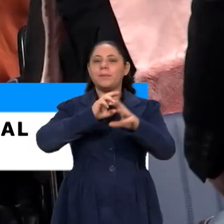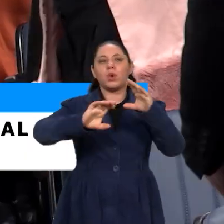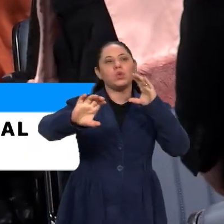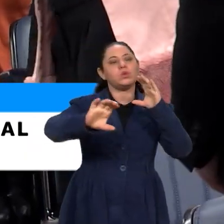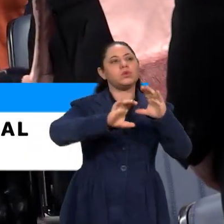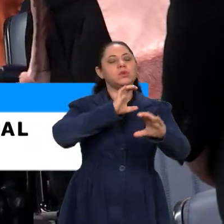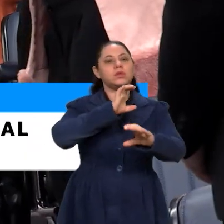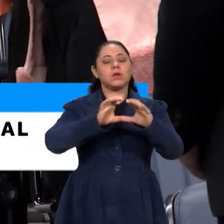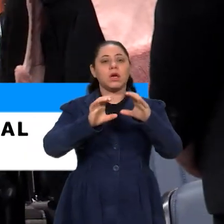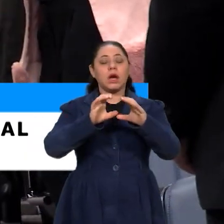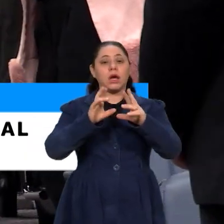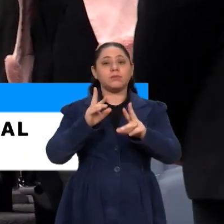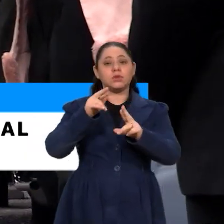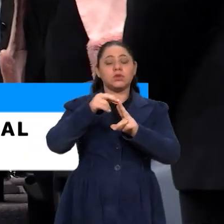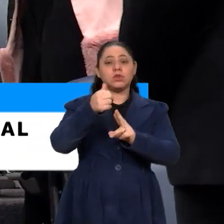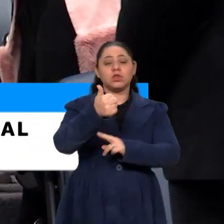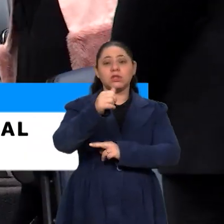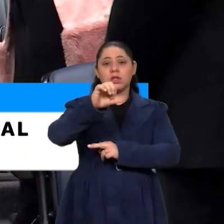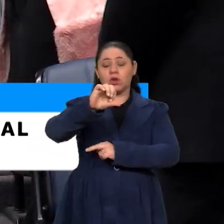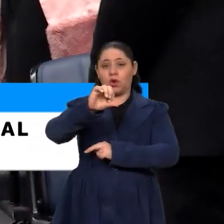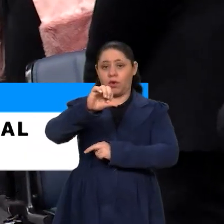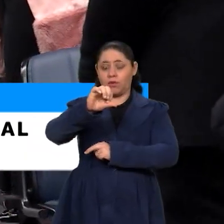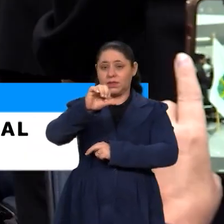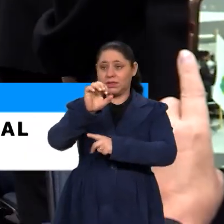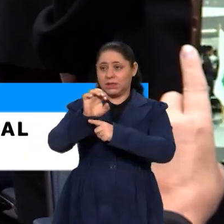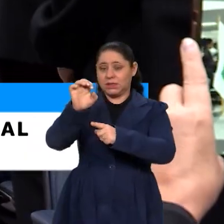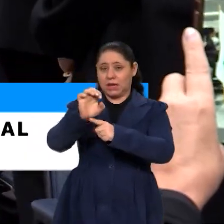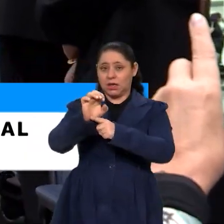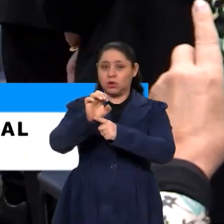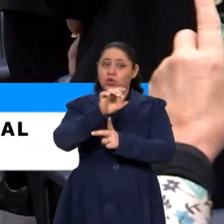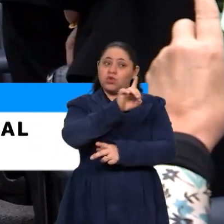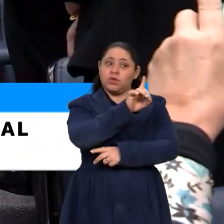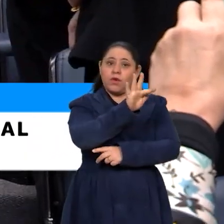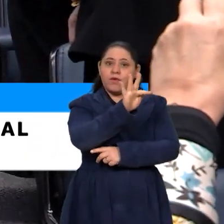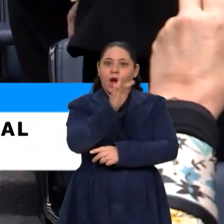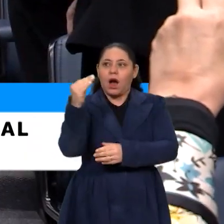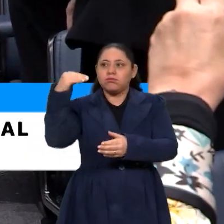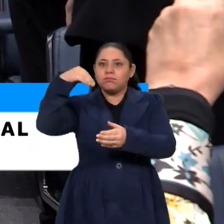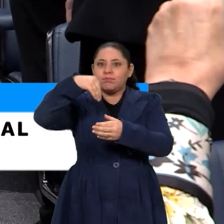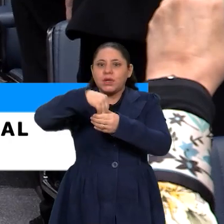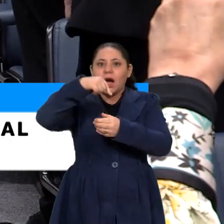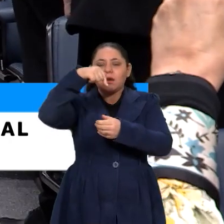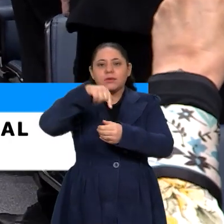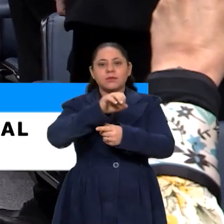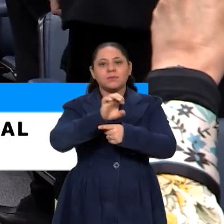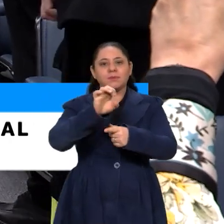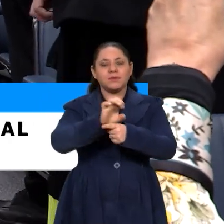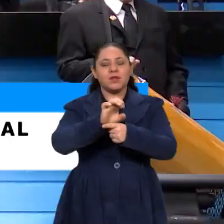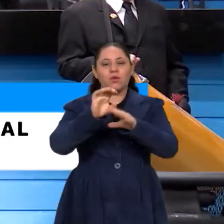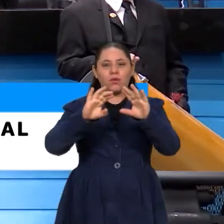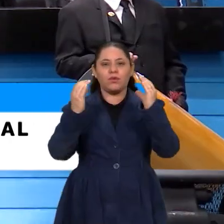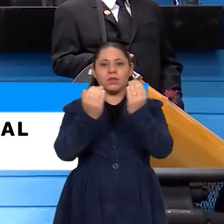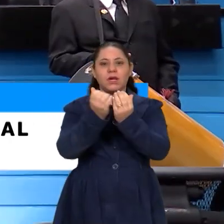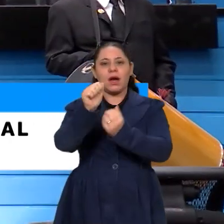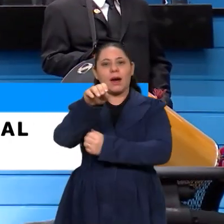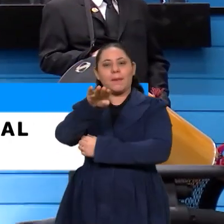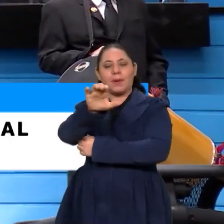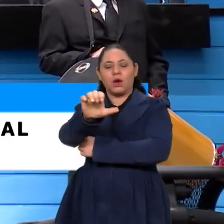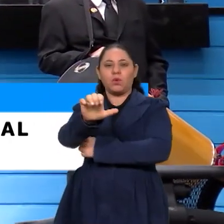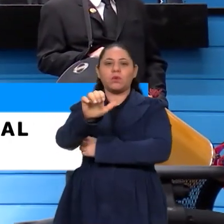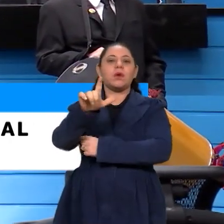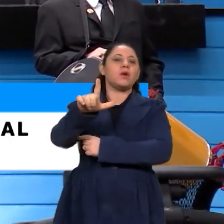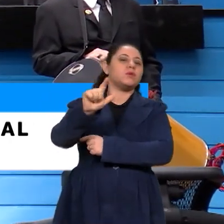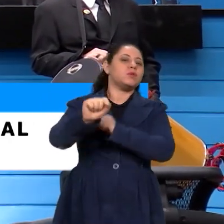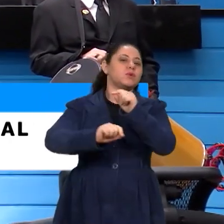músicas, representantes de 19 estados brasileiros e o Distrito Federal estão em Mato Grosso do Sul para mais uma conferência da ABEL,